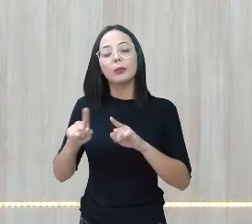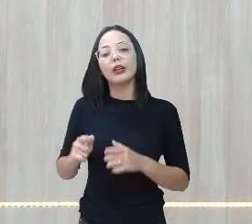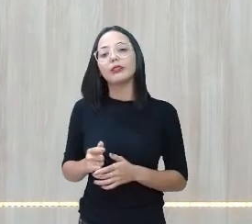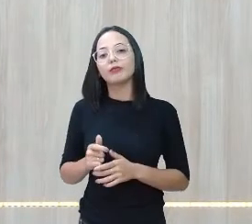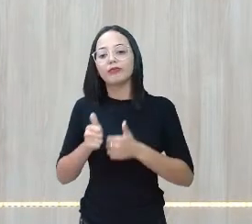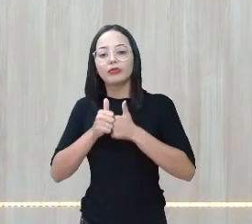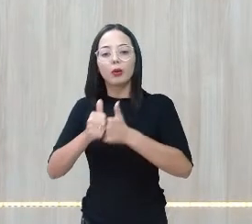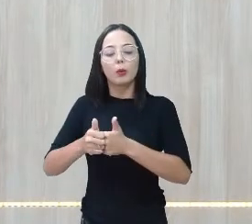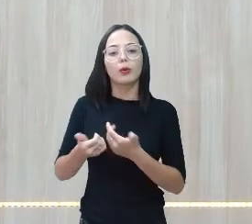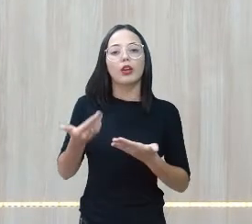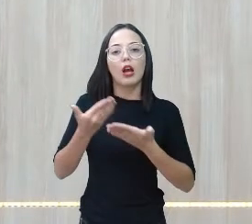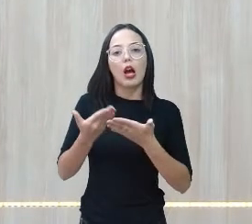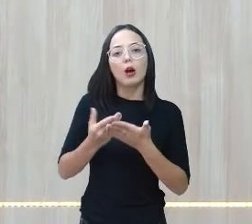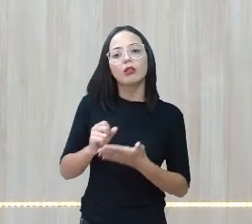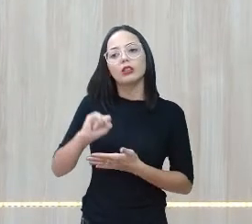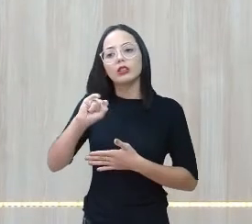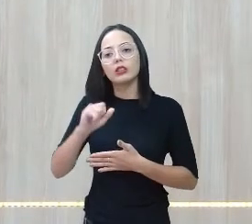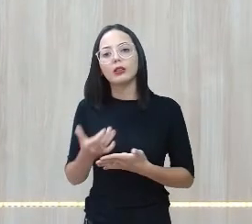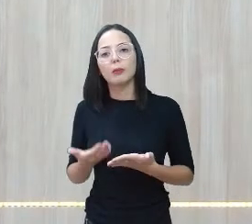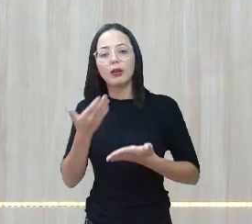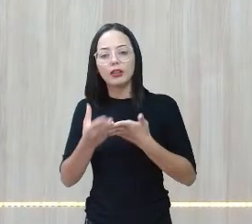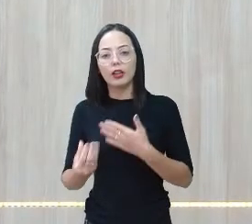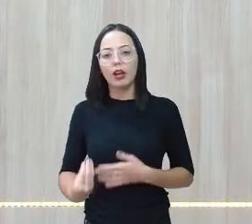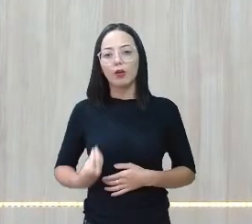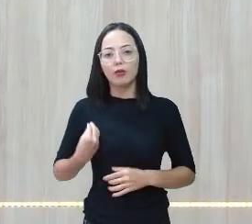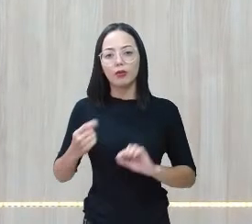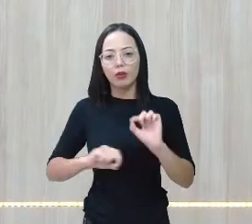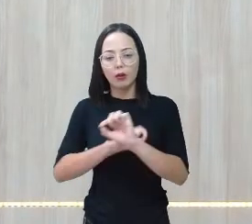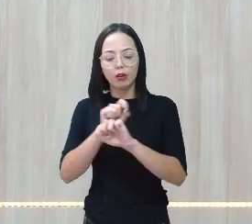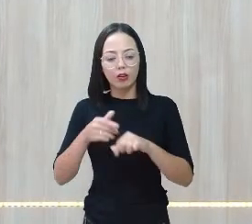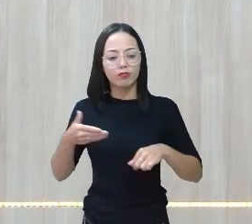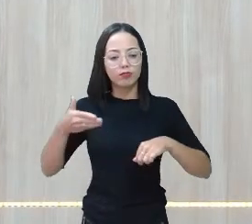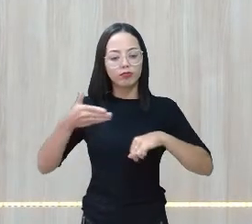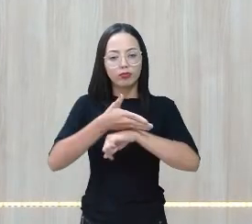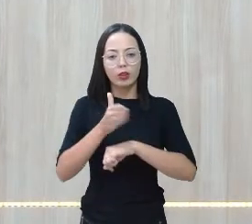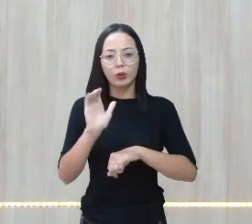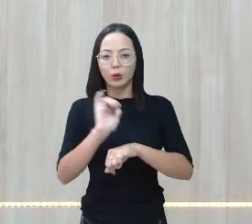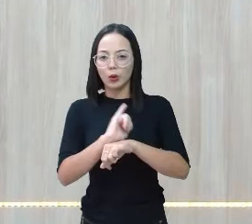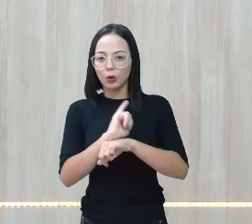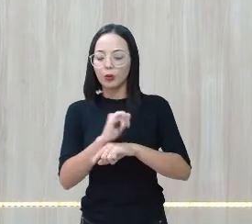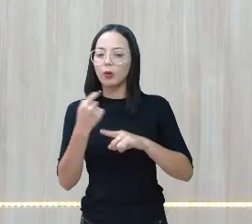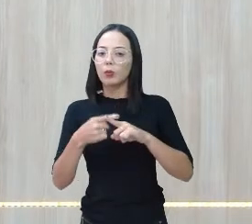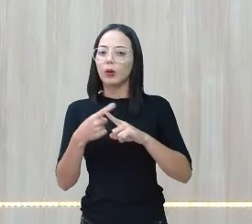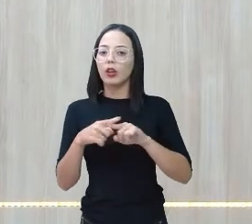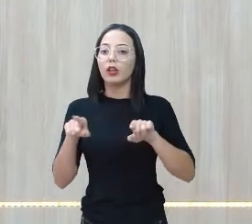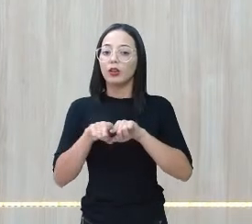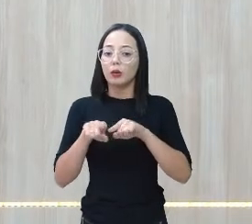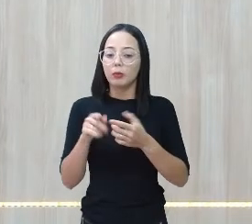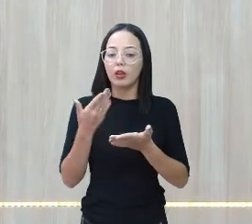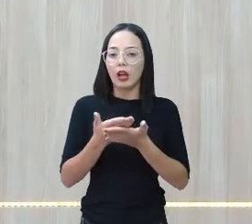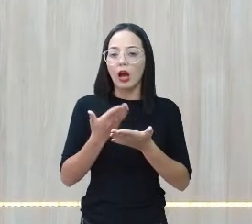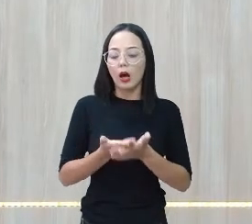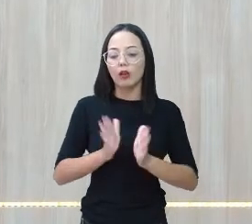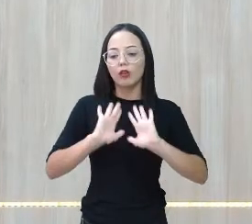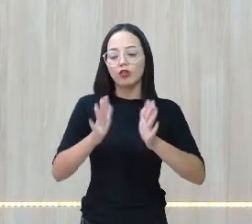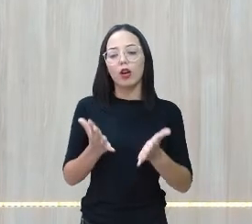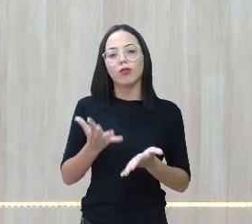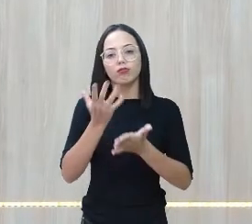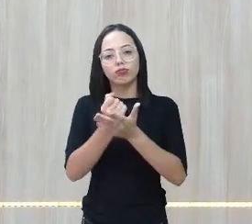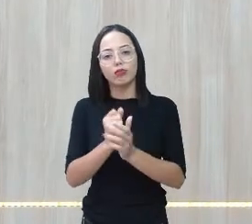também, caso você perca ao vivo, é ir lá no YouTube, no nosso canal no YouTube. As aulas também ficarão disponíveis. Lá você pode